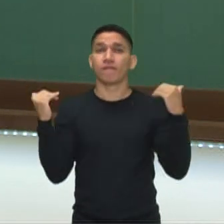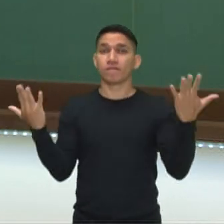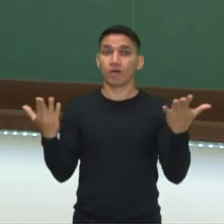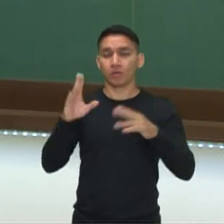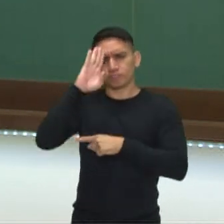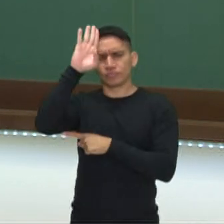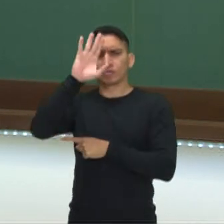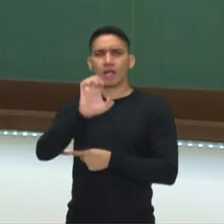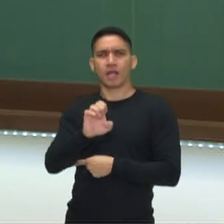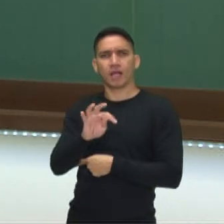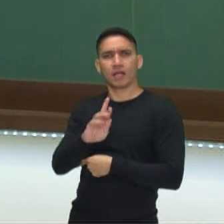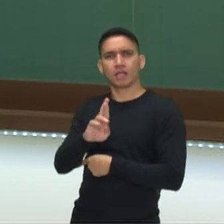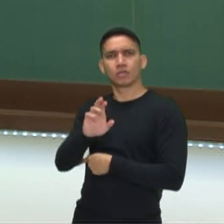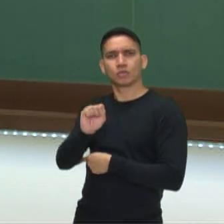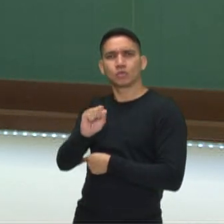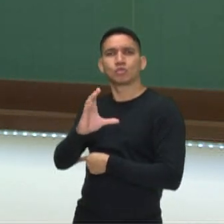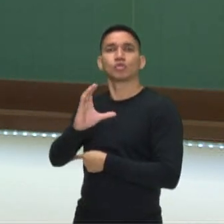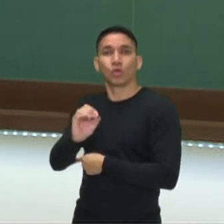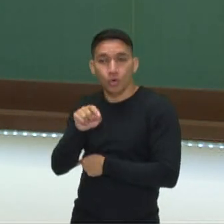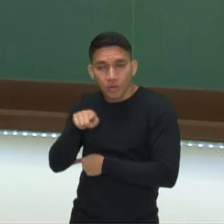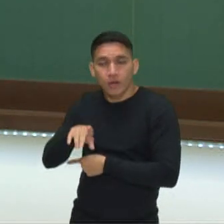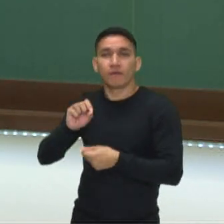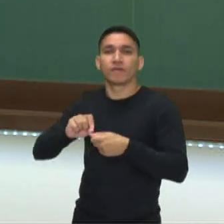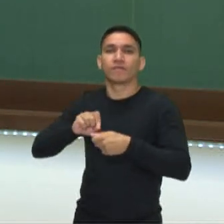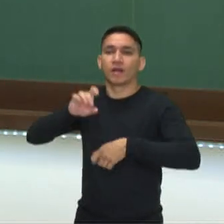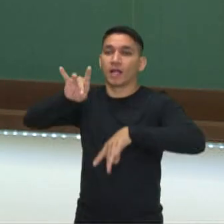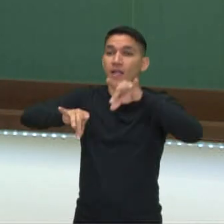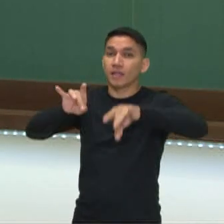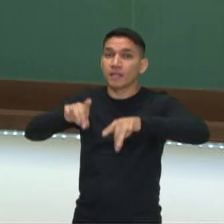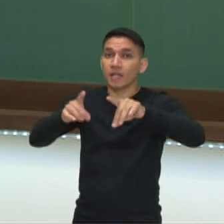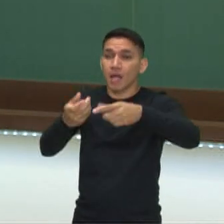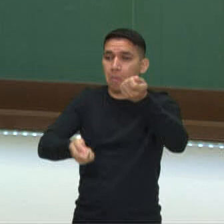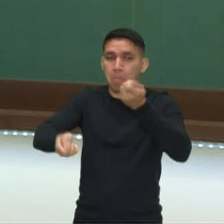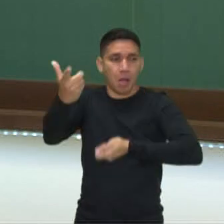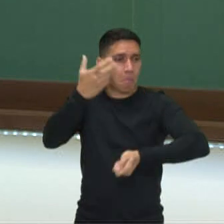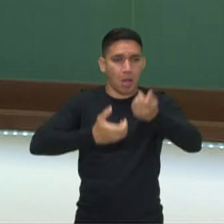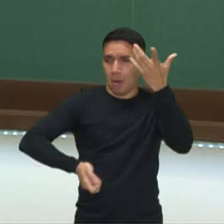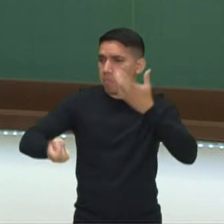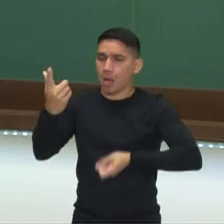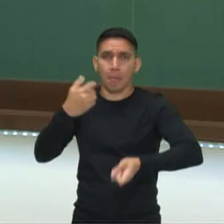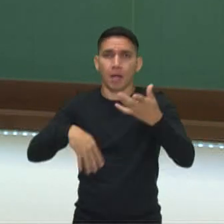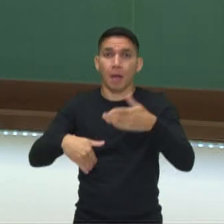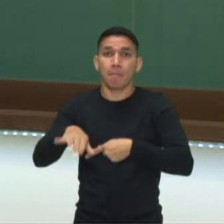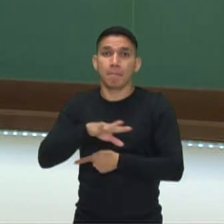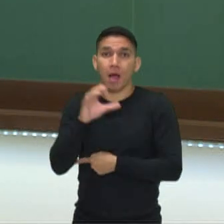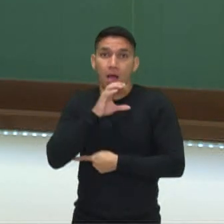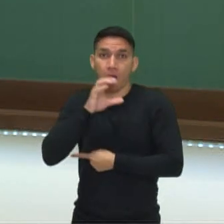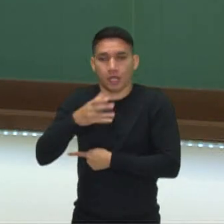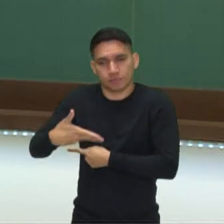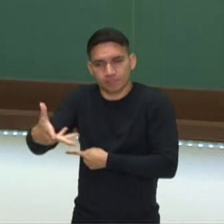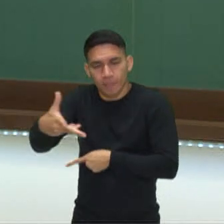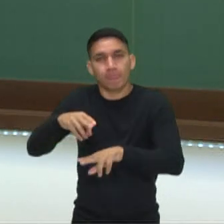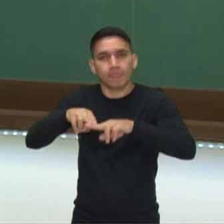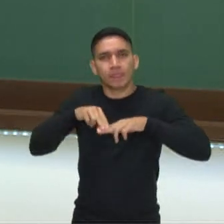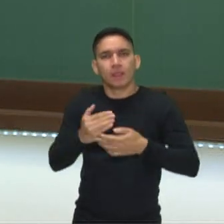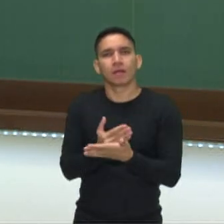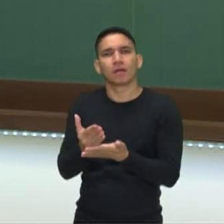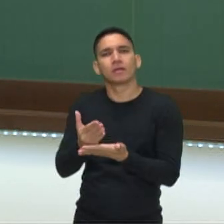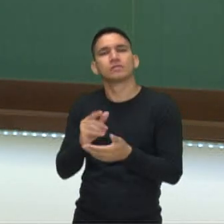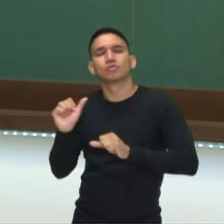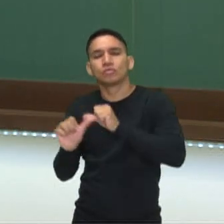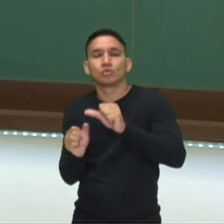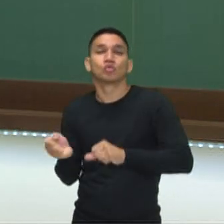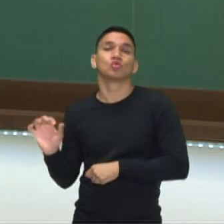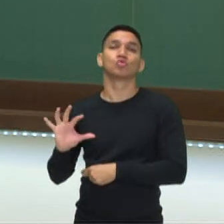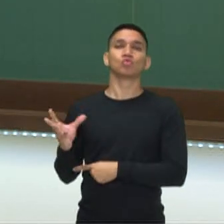etruscos, que eles começaram a fazer um teatro acrobático e um teatro muito mais vivaz, muito mais rápido, e começaram a passar por toda Roma e